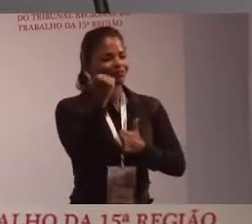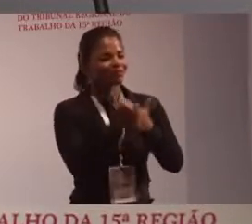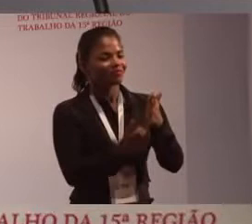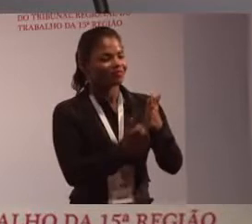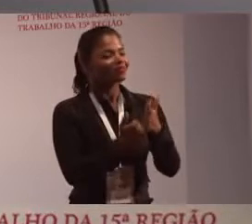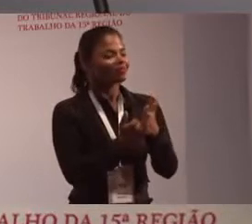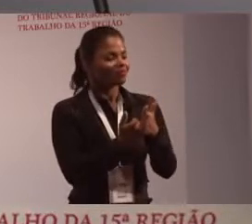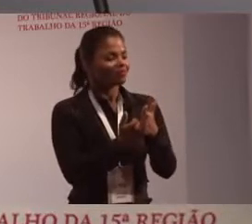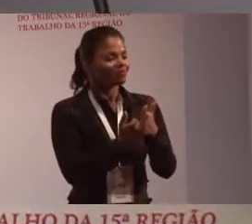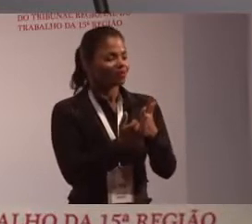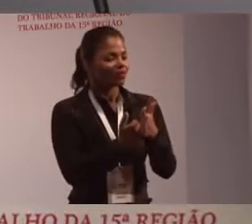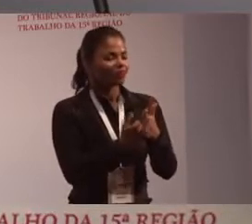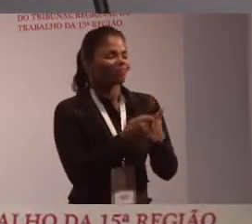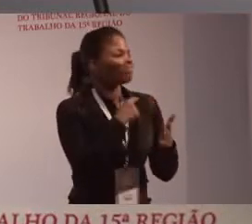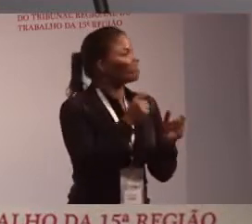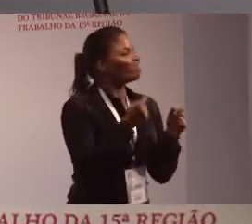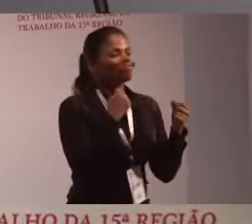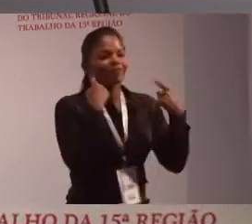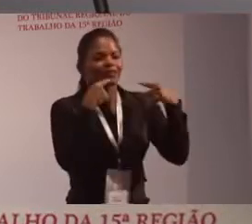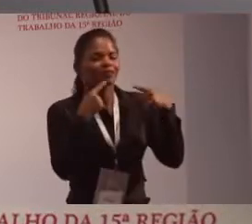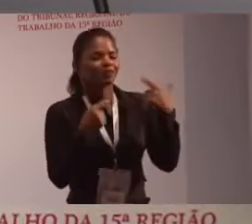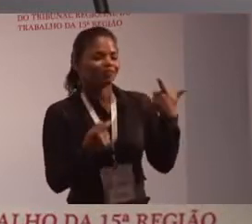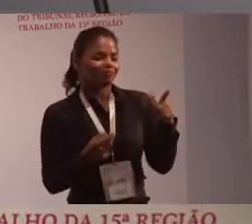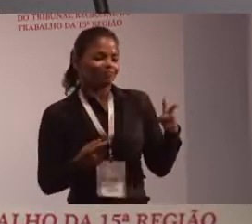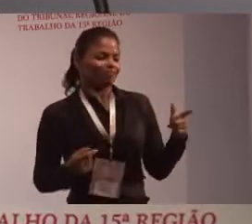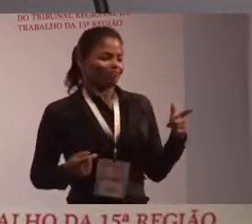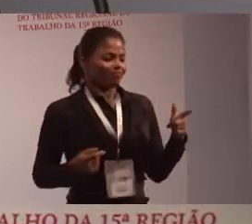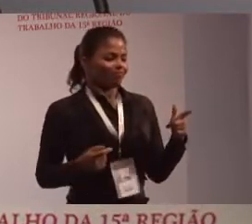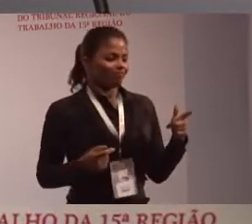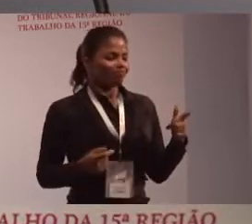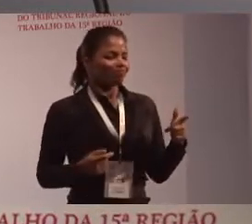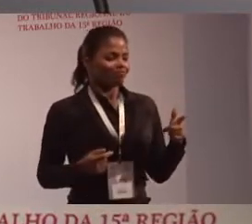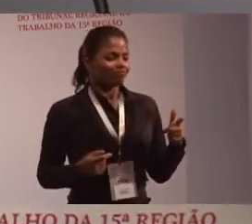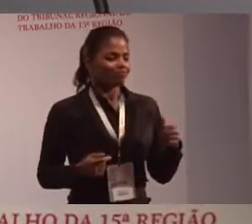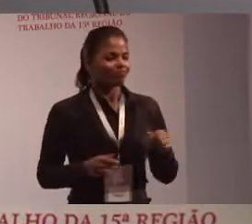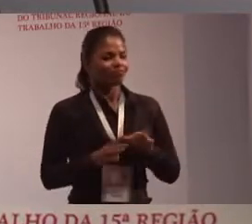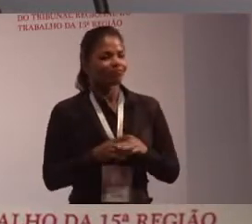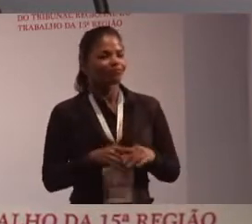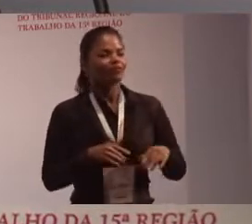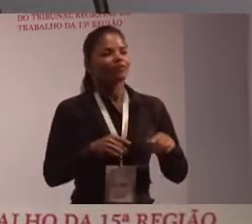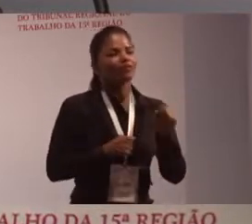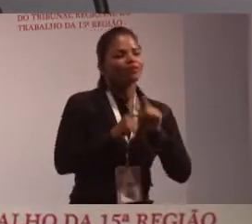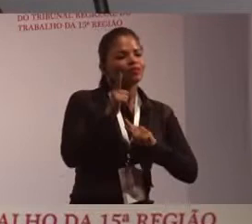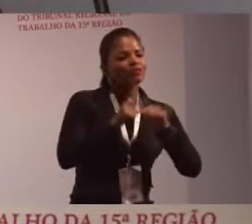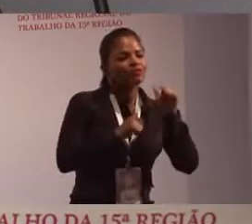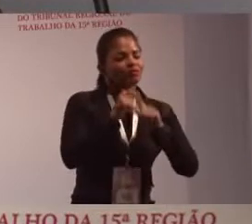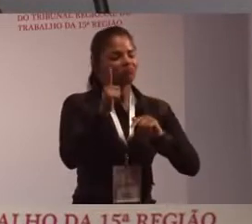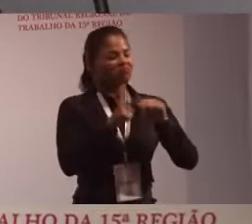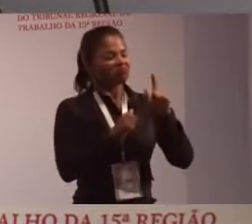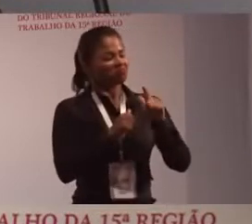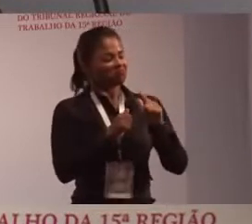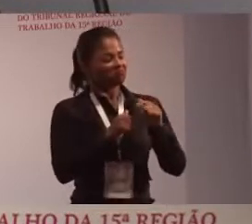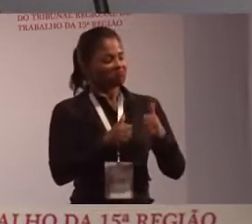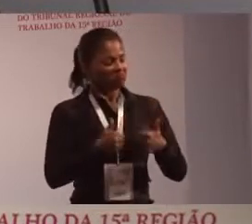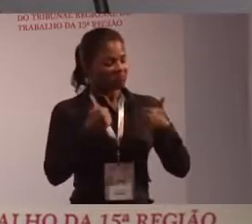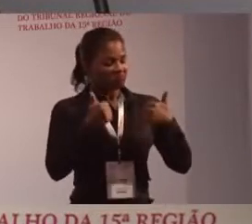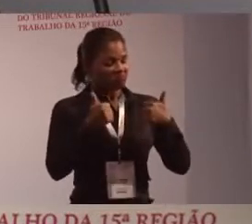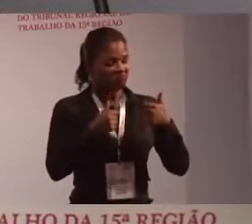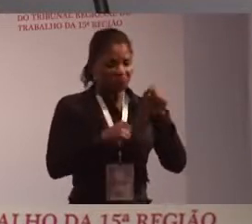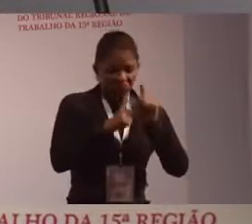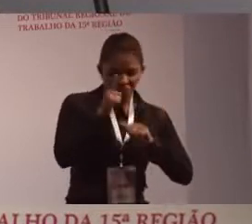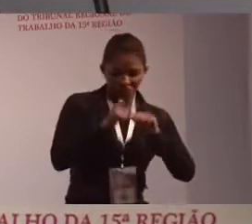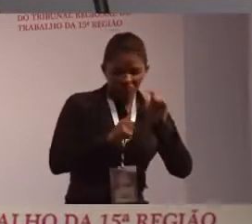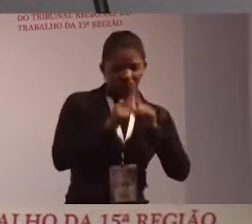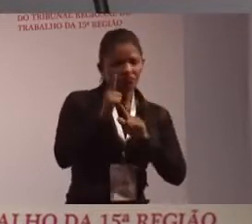isso, ele não tem para quem reclamar. O desempenho dele é avaliado através de estrelas, Então, se ele não for